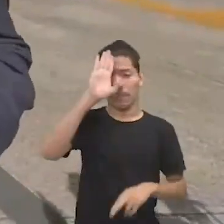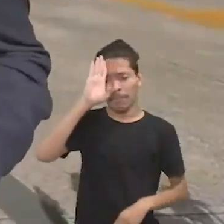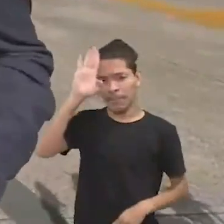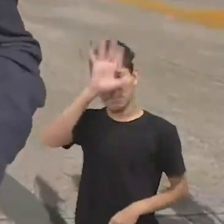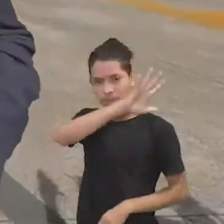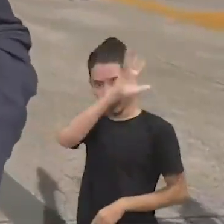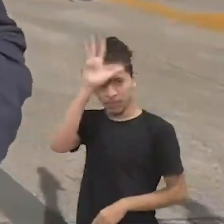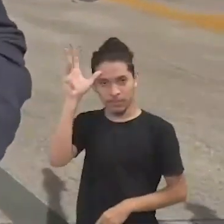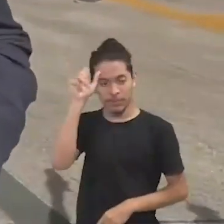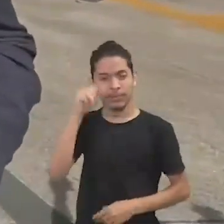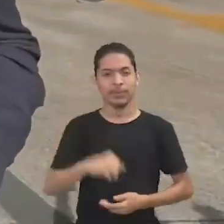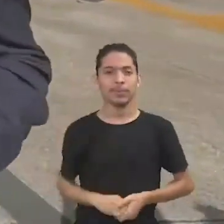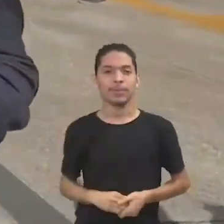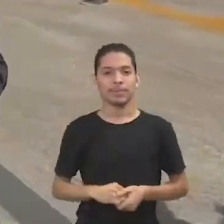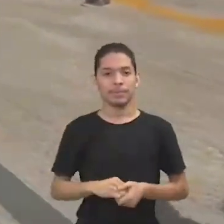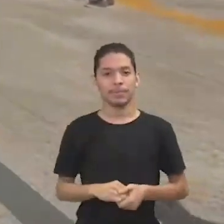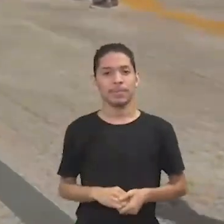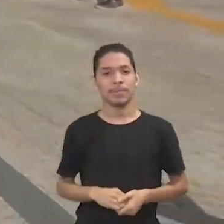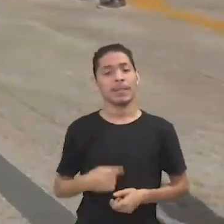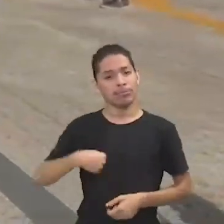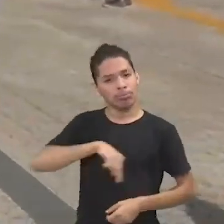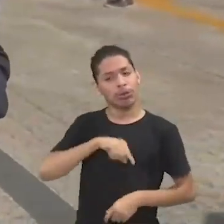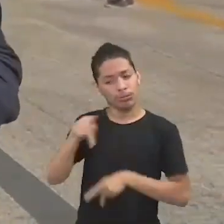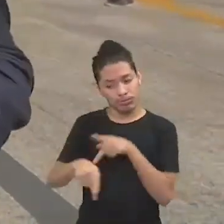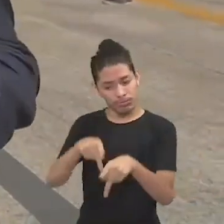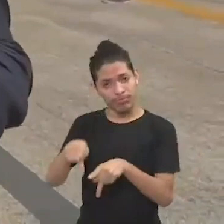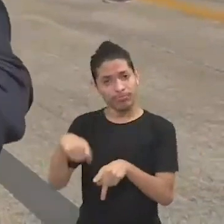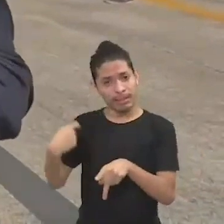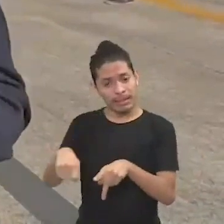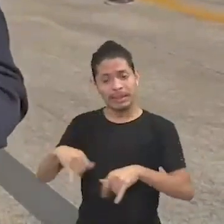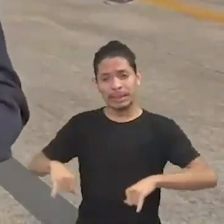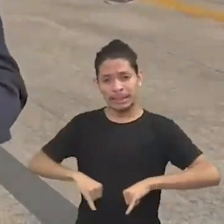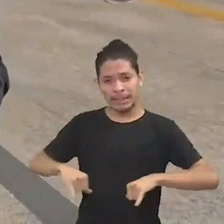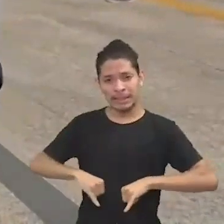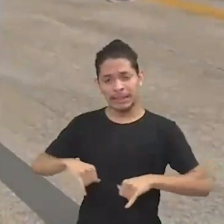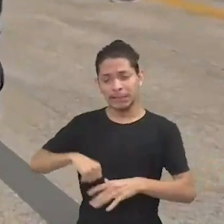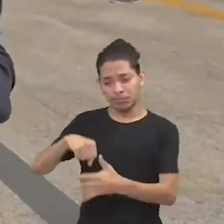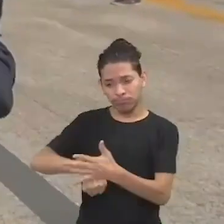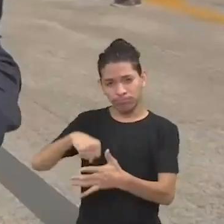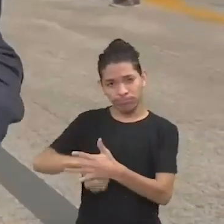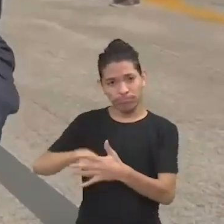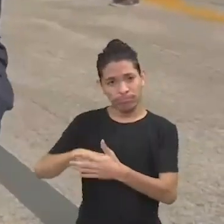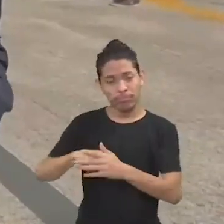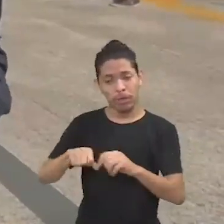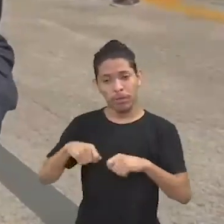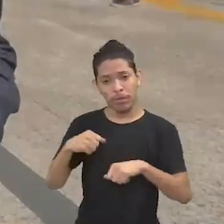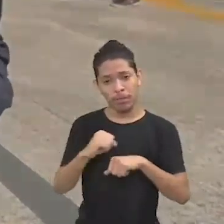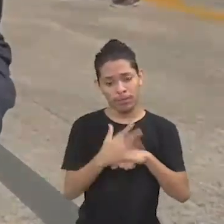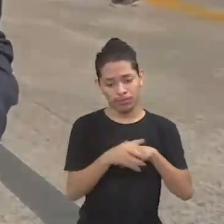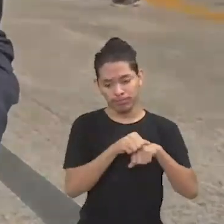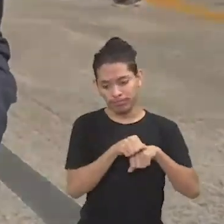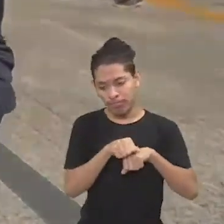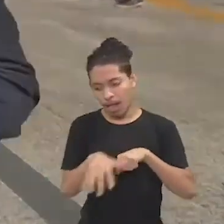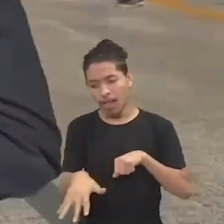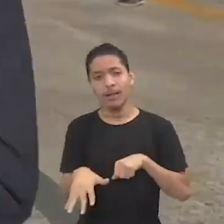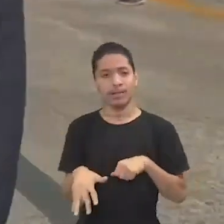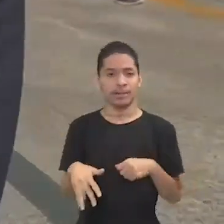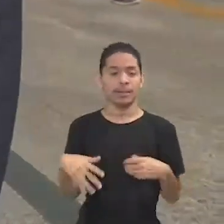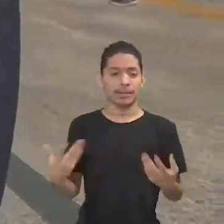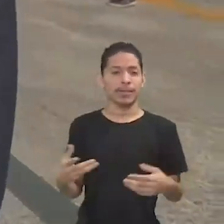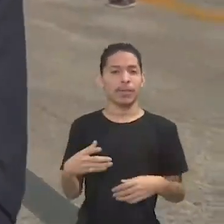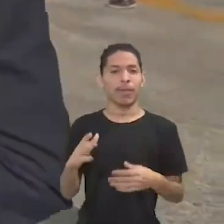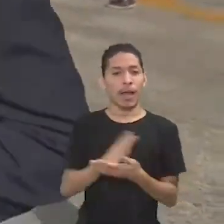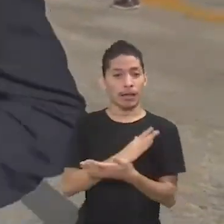para o estado do Amazonas. Nosso povo tem sido muito penalizado pela Covid-19.